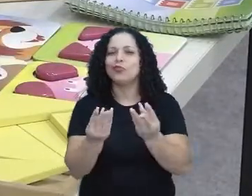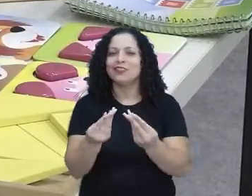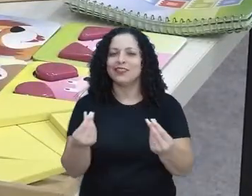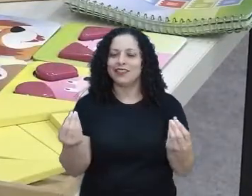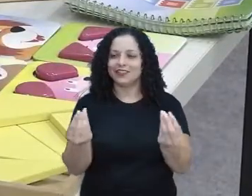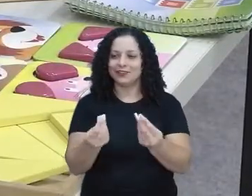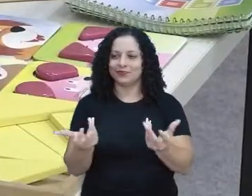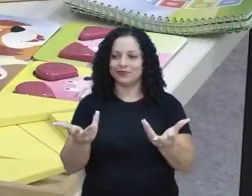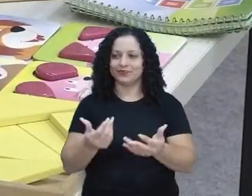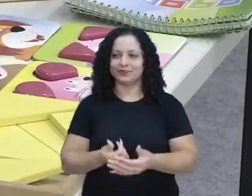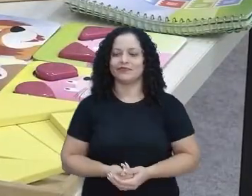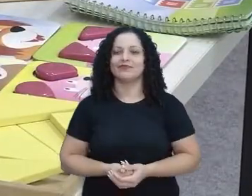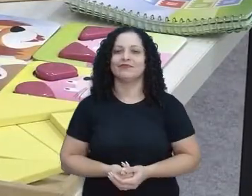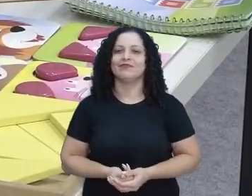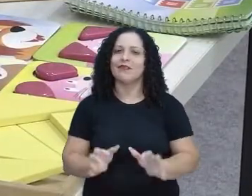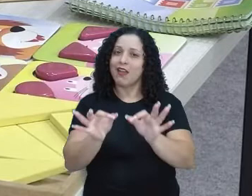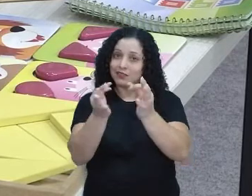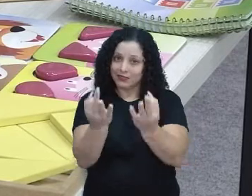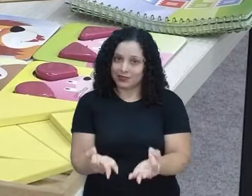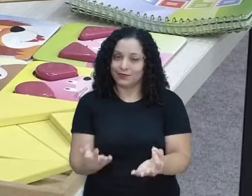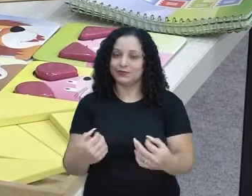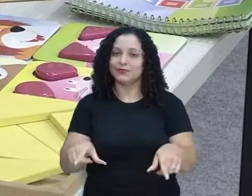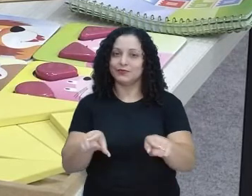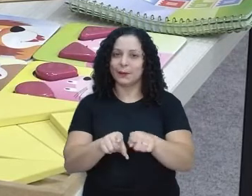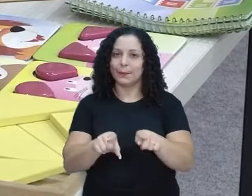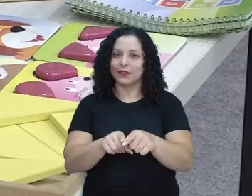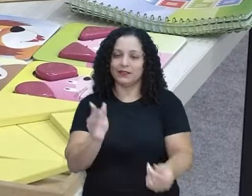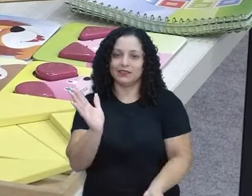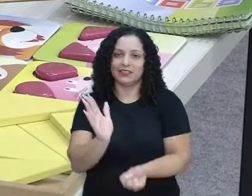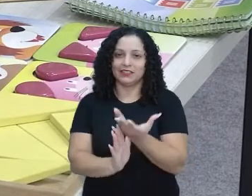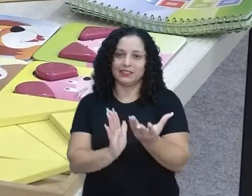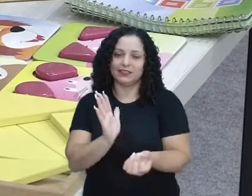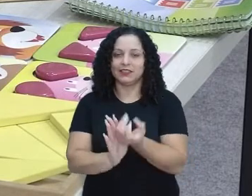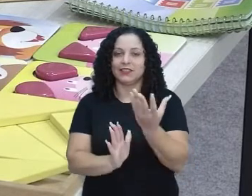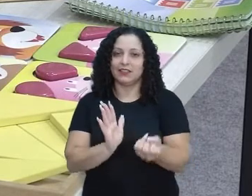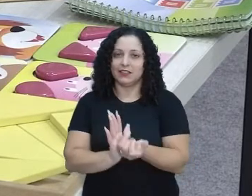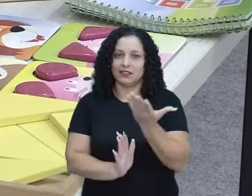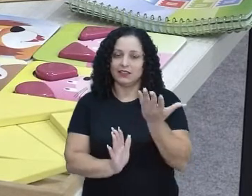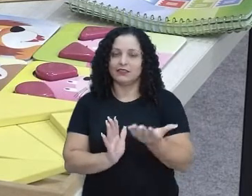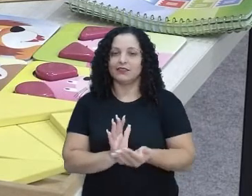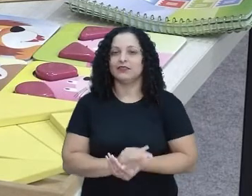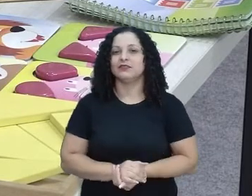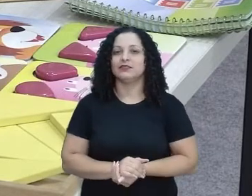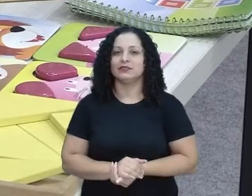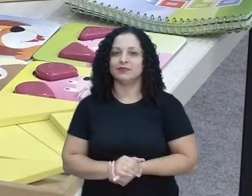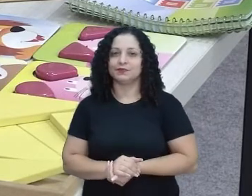aí. Essa é uma atividade simples que foi confeccionada, né,